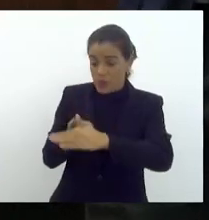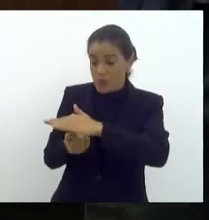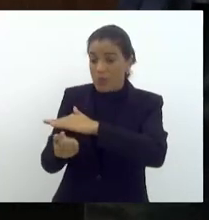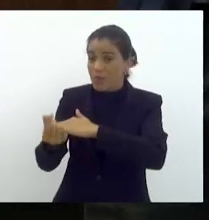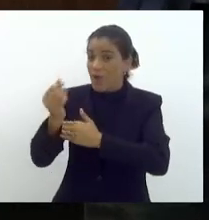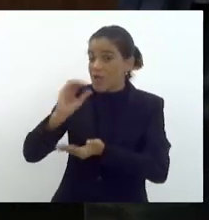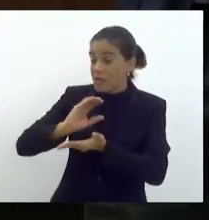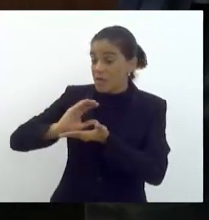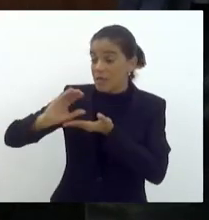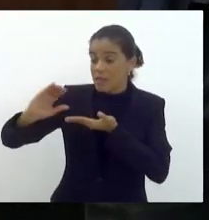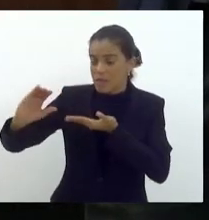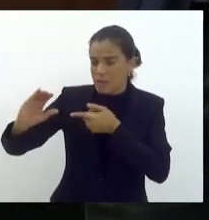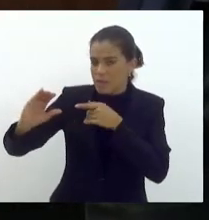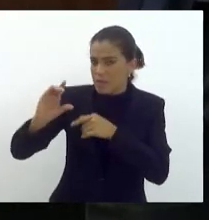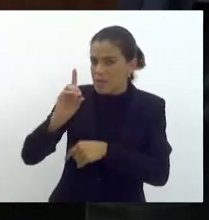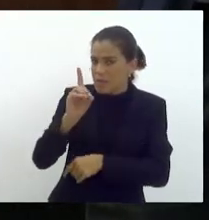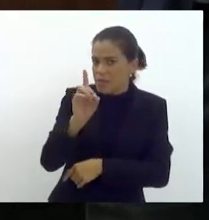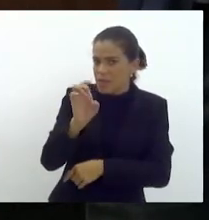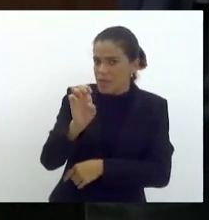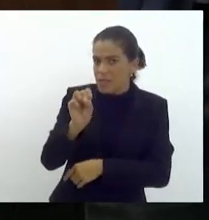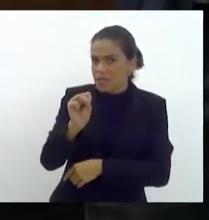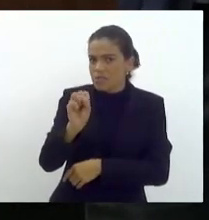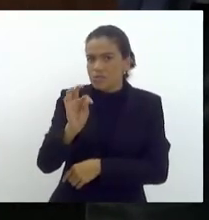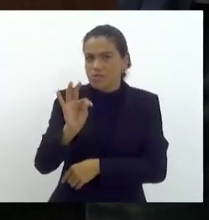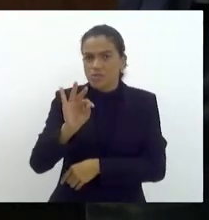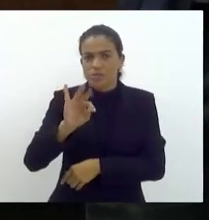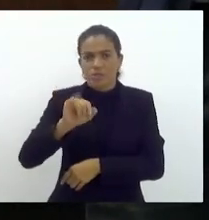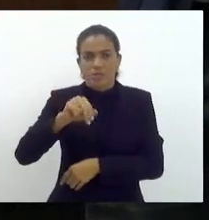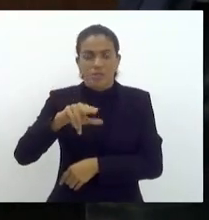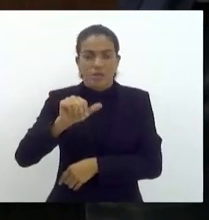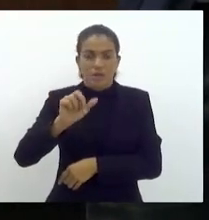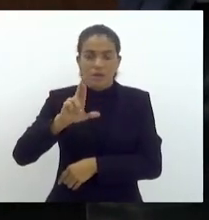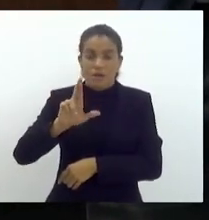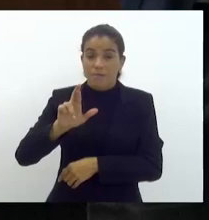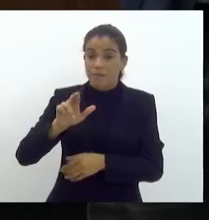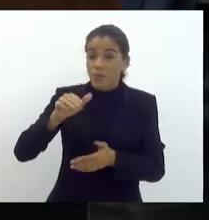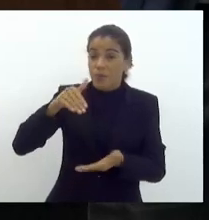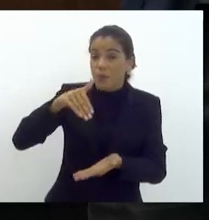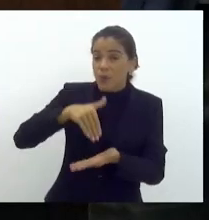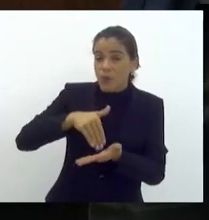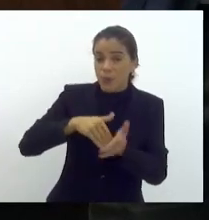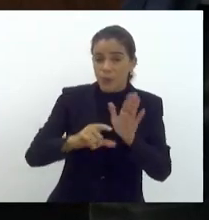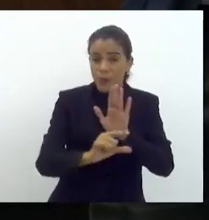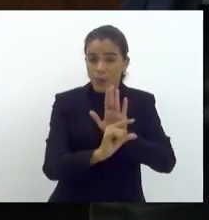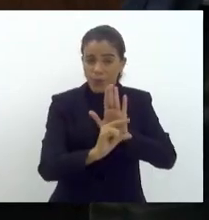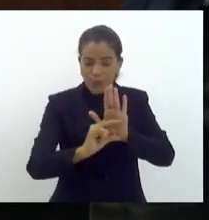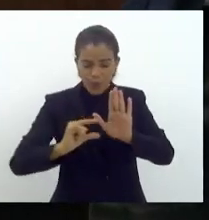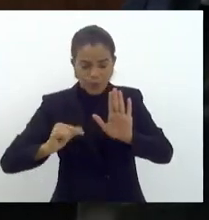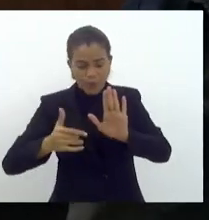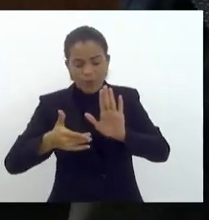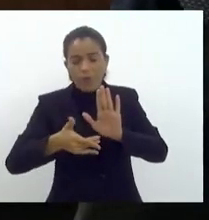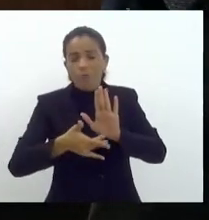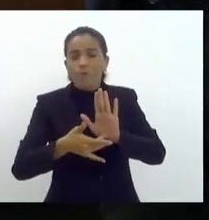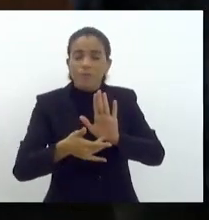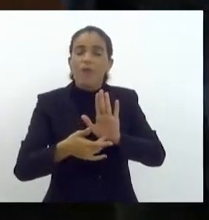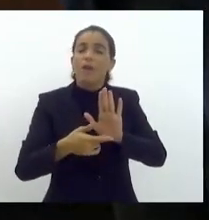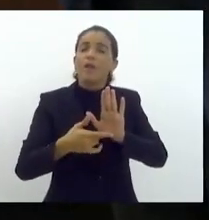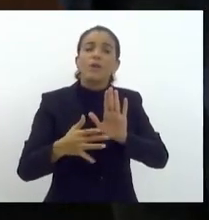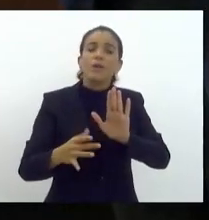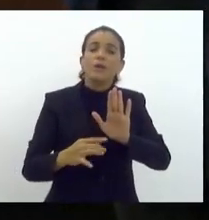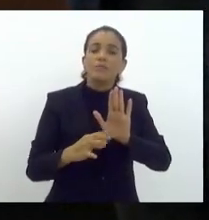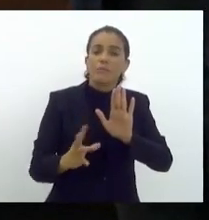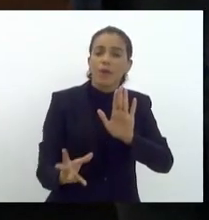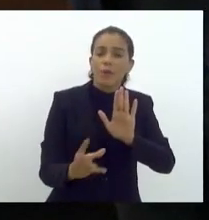destinará e lá no último parágrafo ele suprime